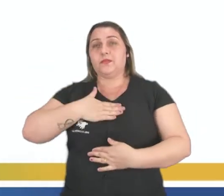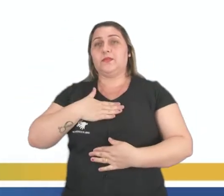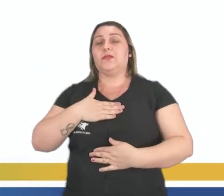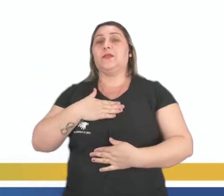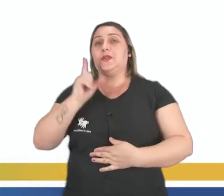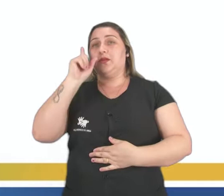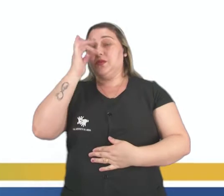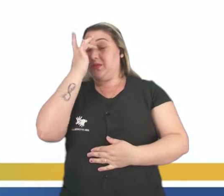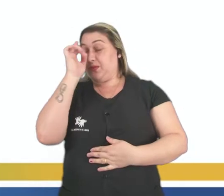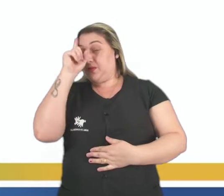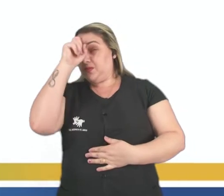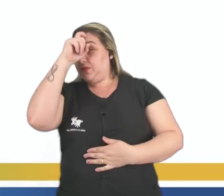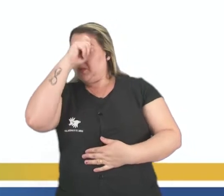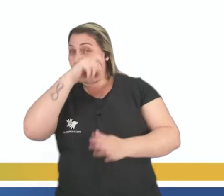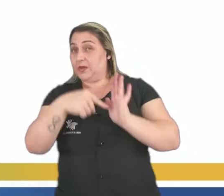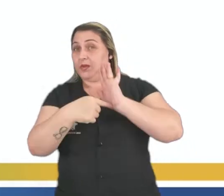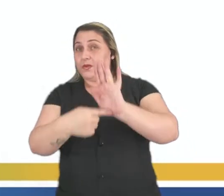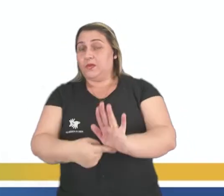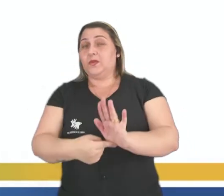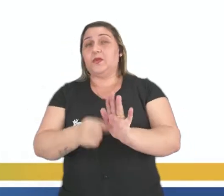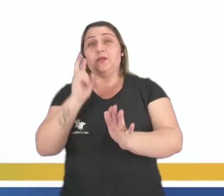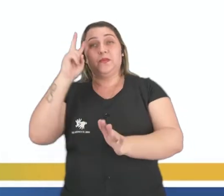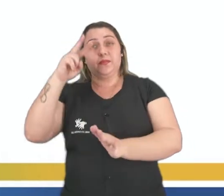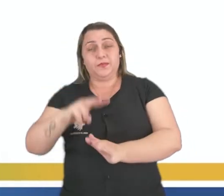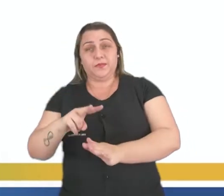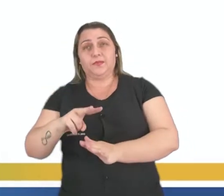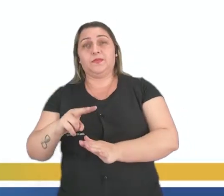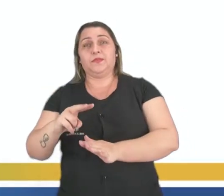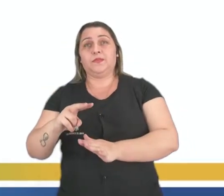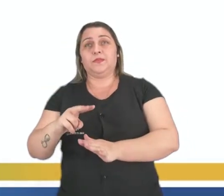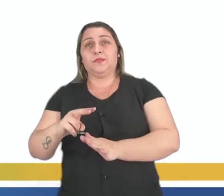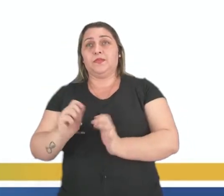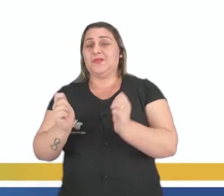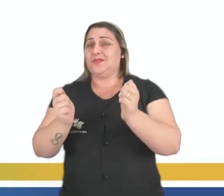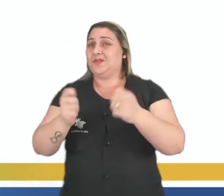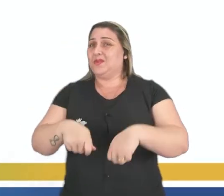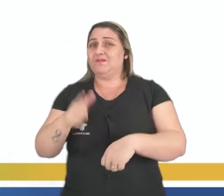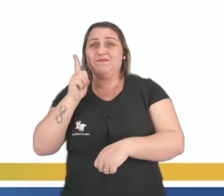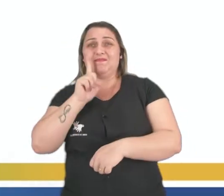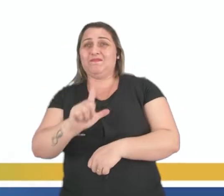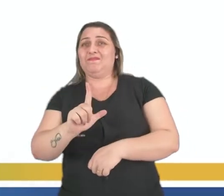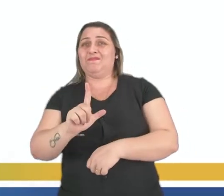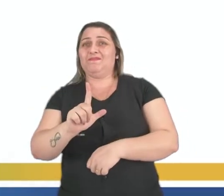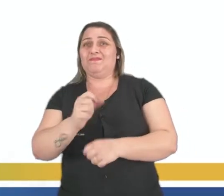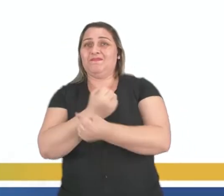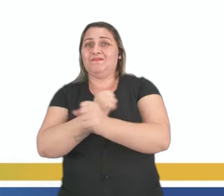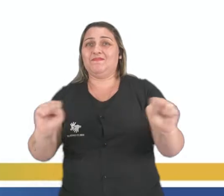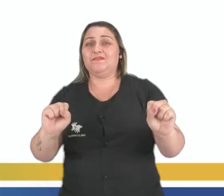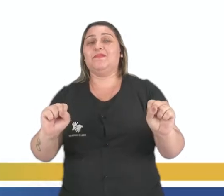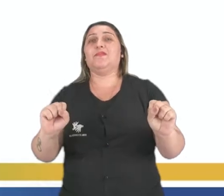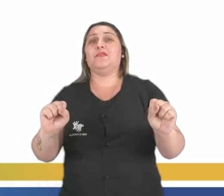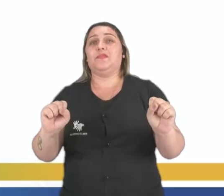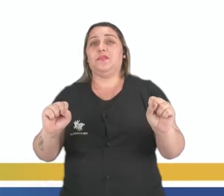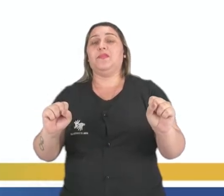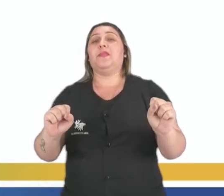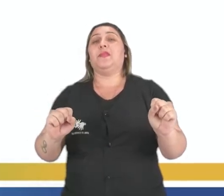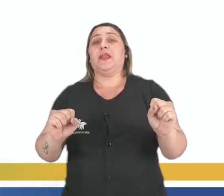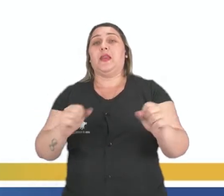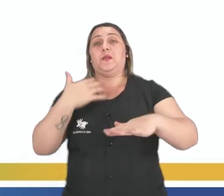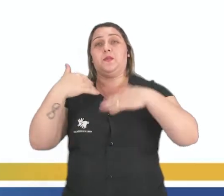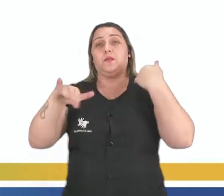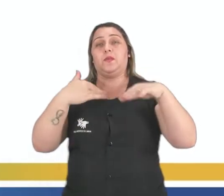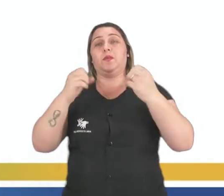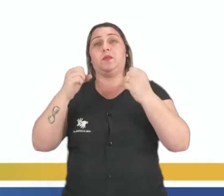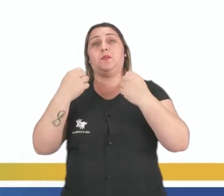cuja dificuldade aparenta, à primeira vista, serem impossíveis de executar. Entre esses movimentos,